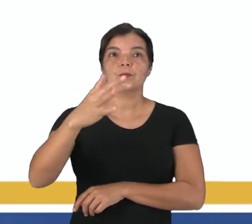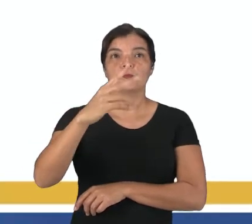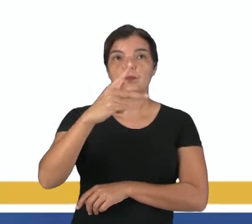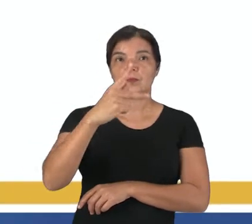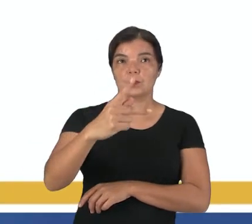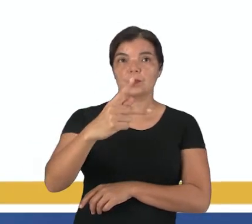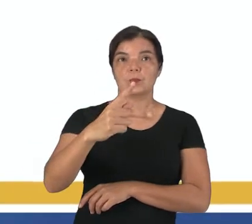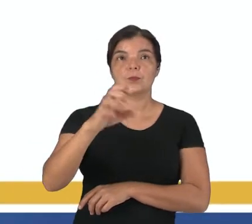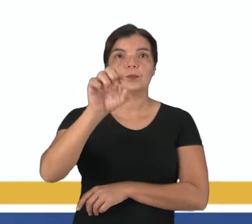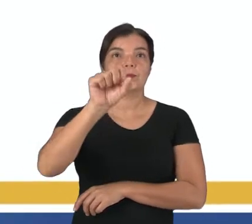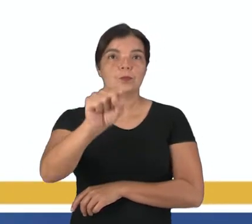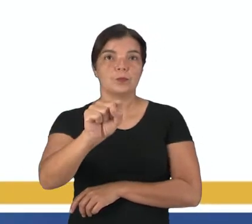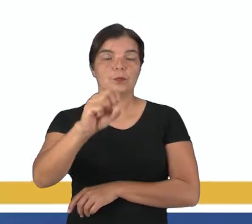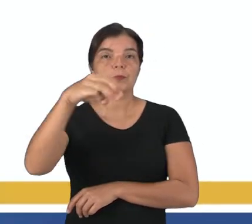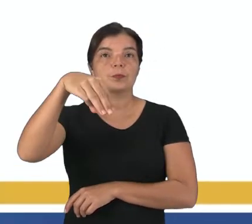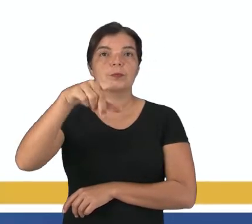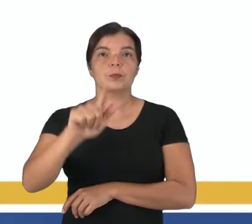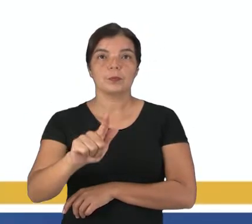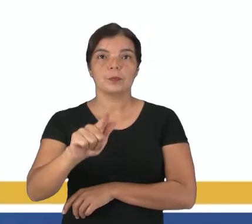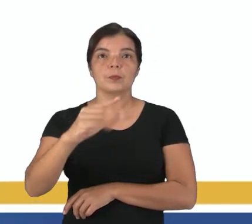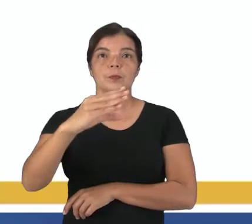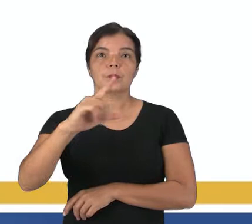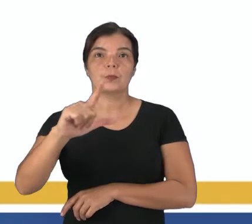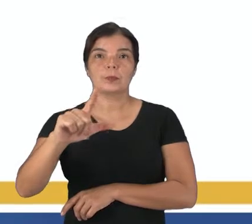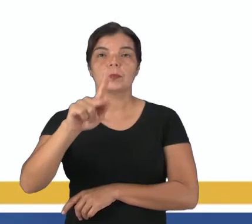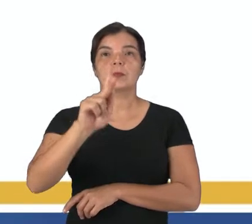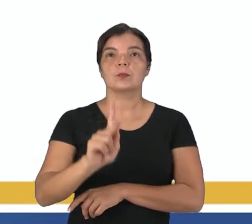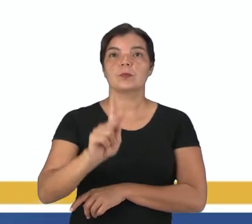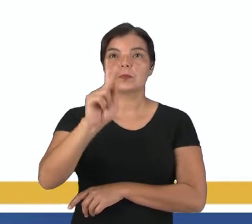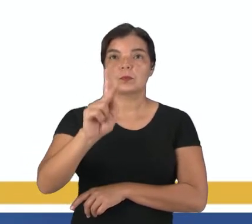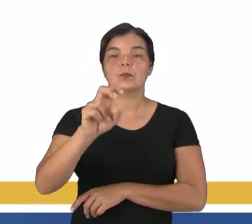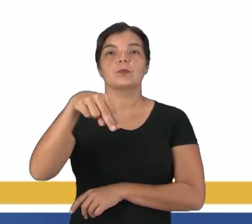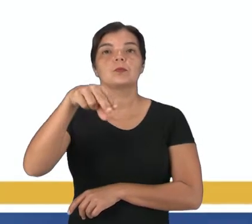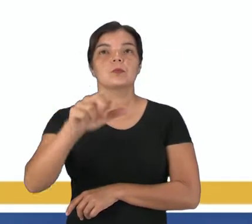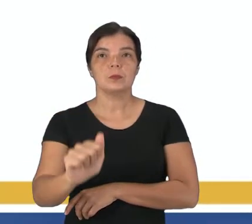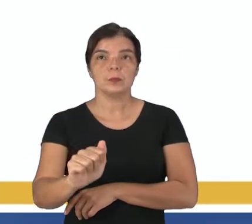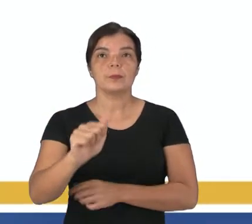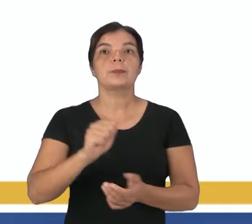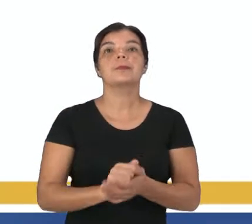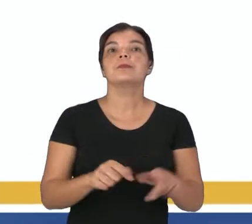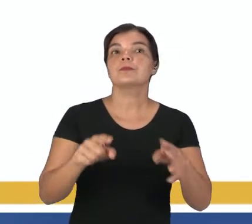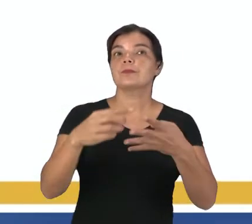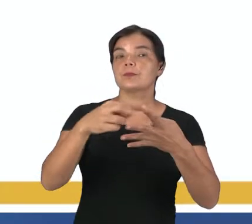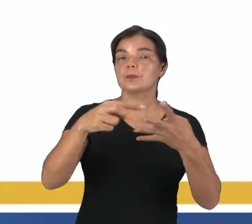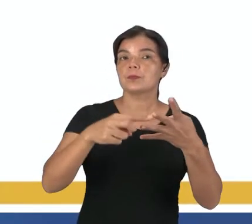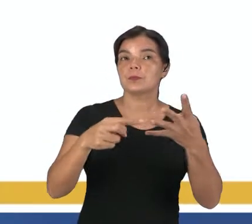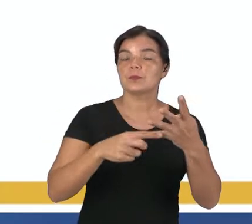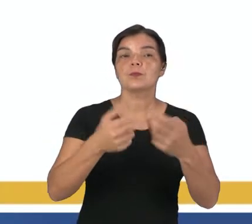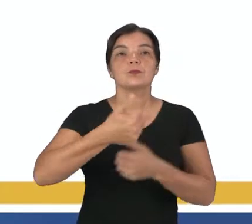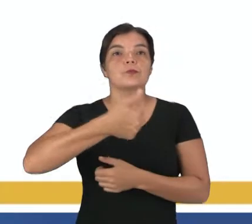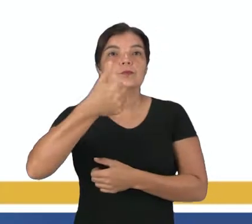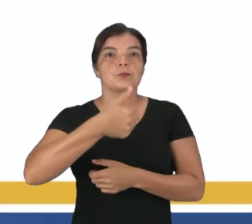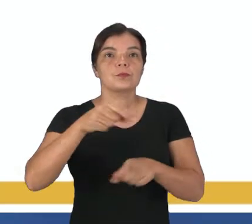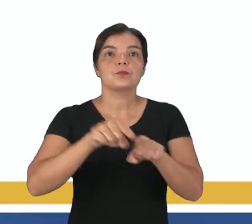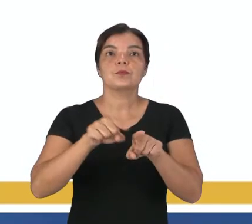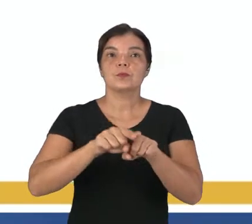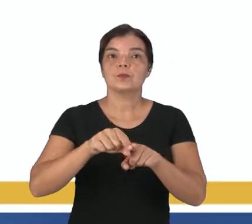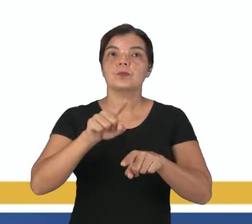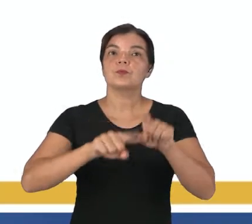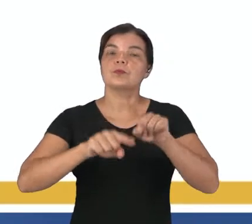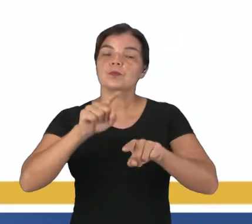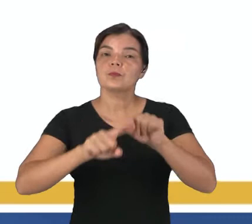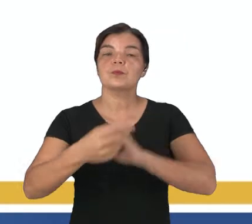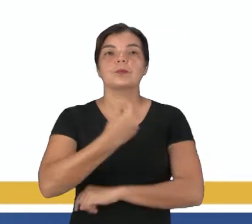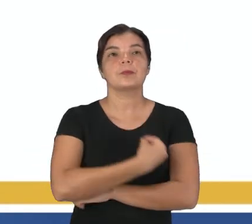cálcio fósforo enxofre magnésio cloro potássio e sódio sendo os quatro primeiros que são